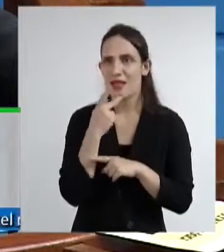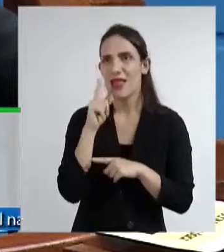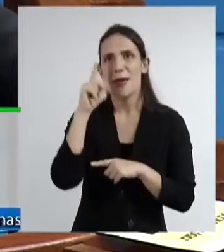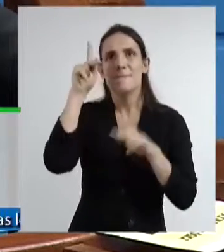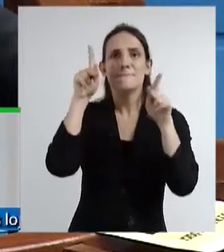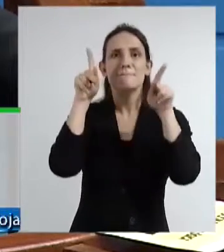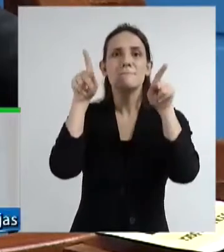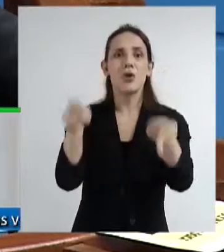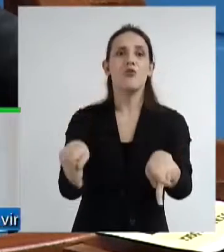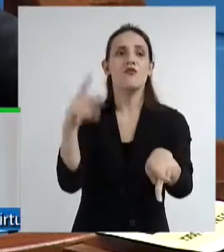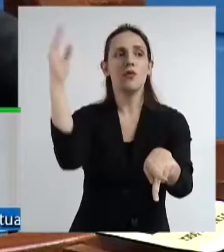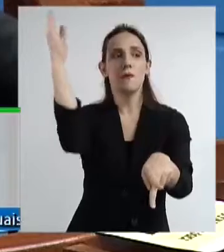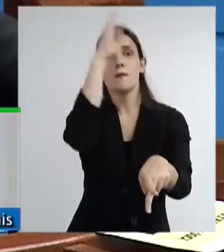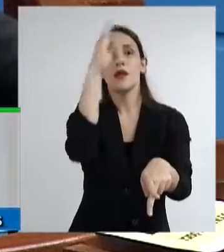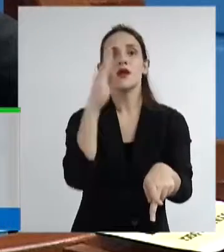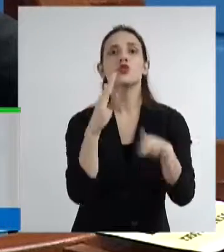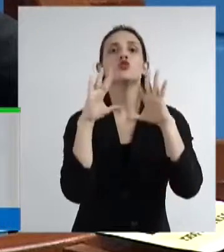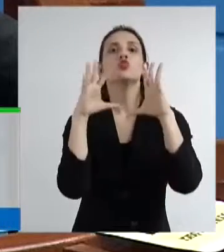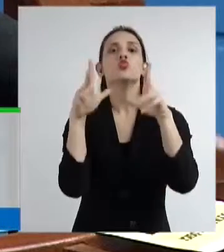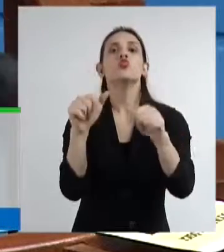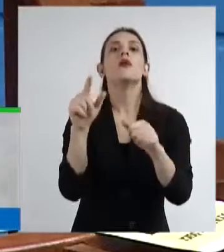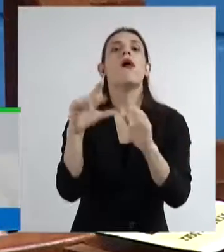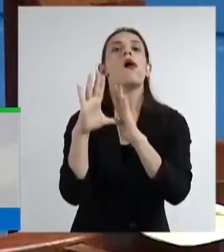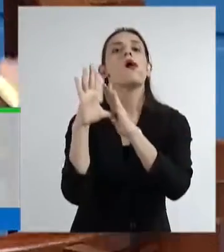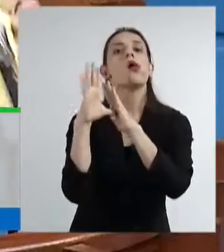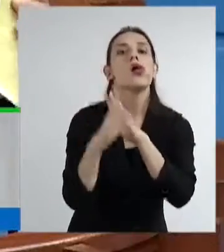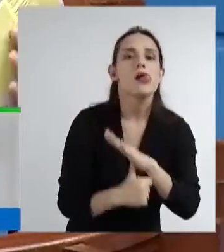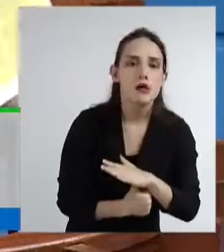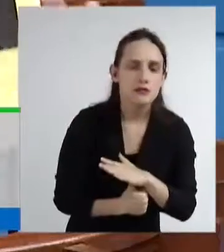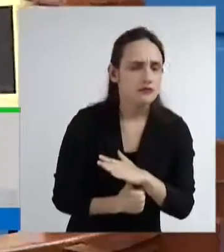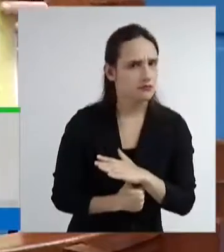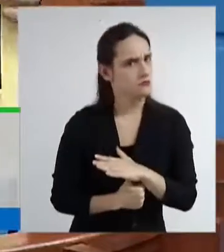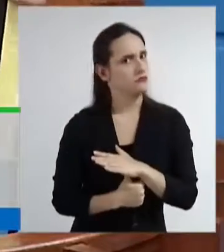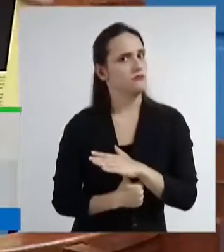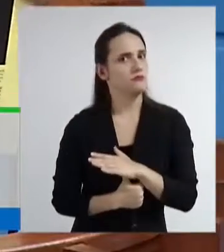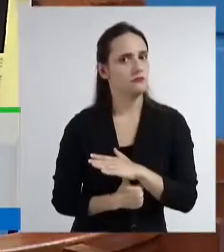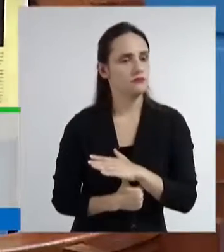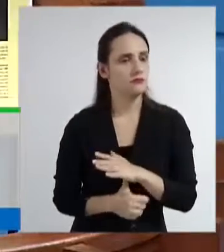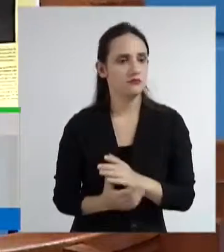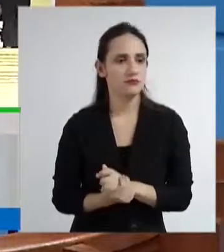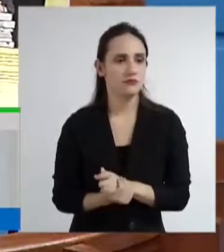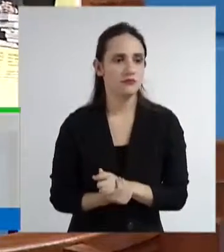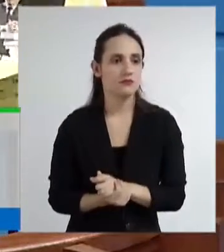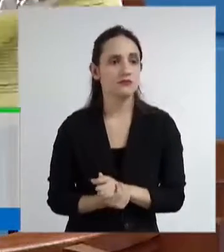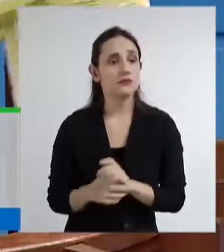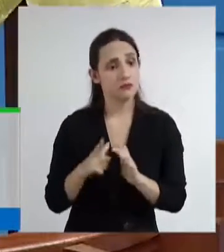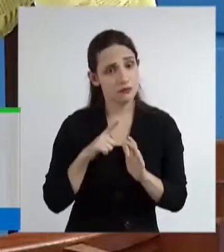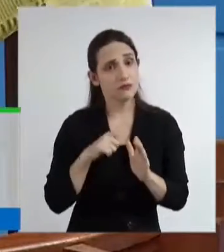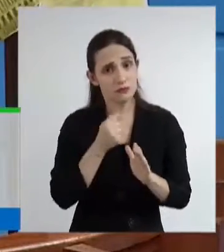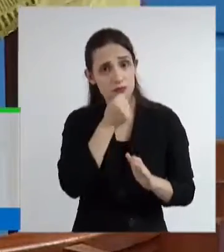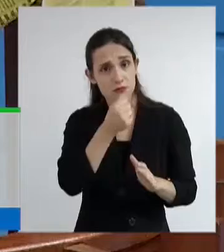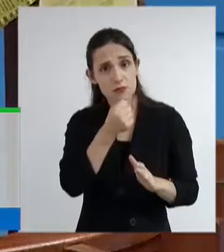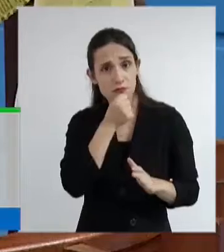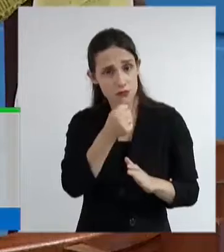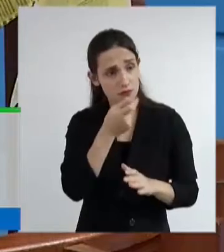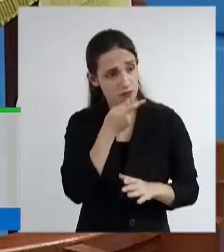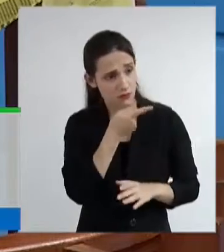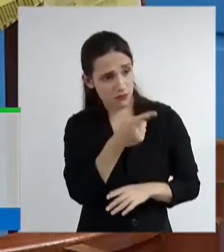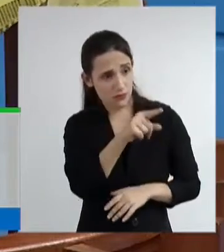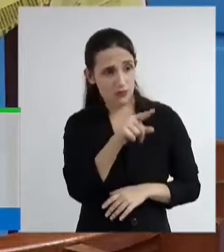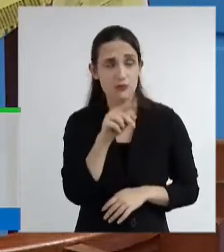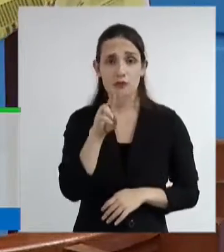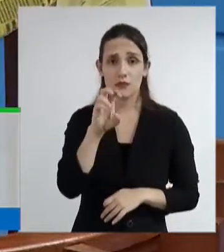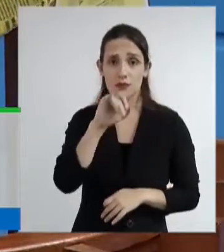seja taxado de ladrão. Aqui está a entrevista que ele concedeu à revista